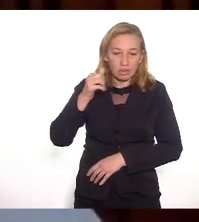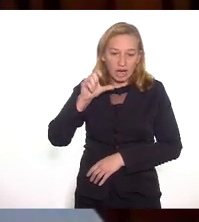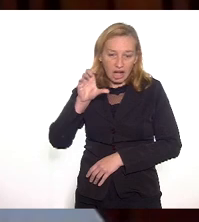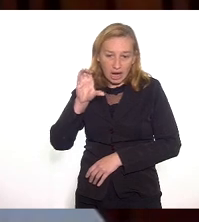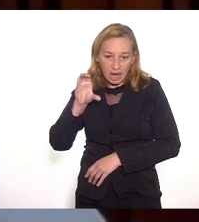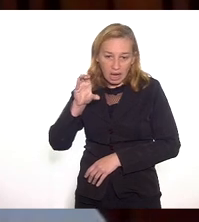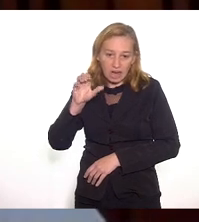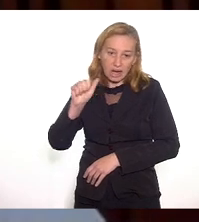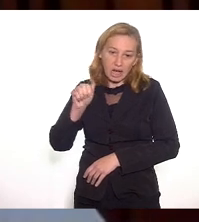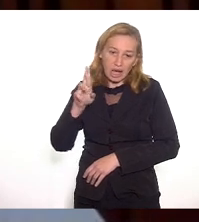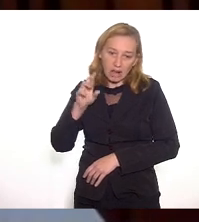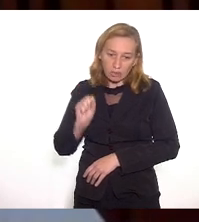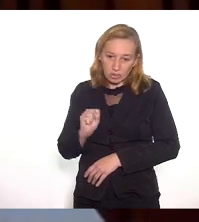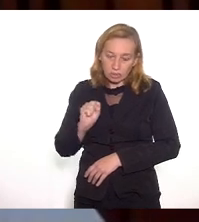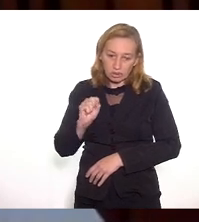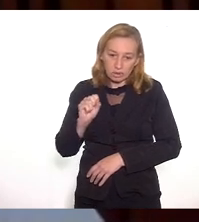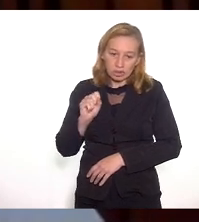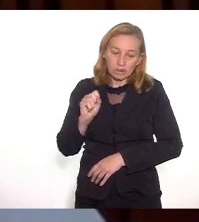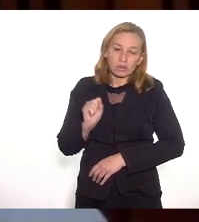pela